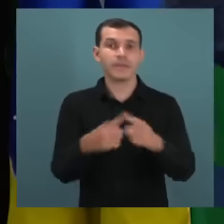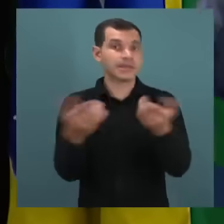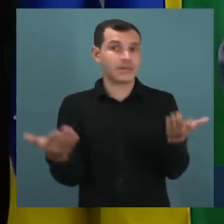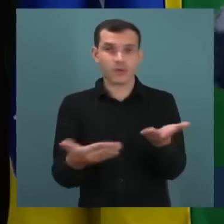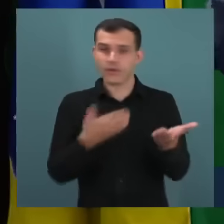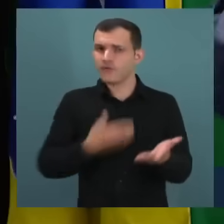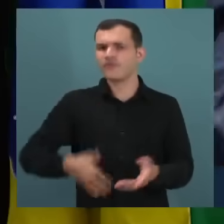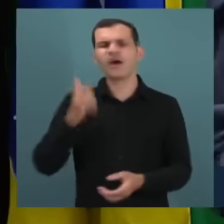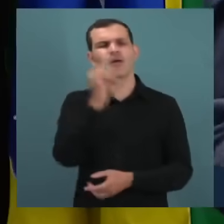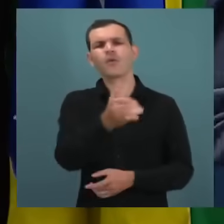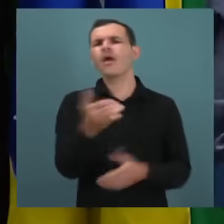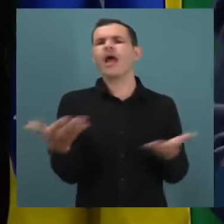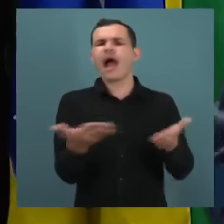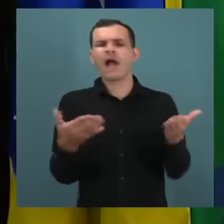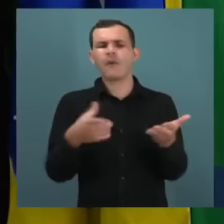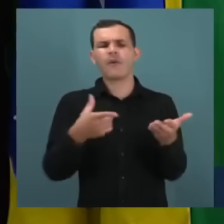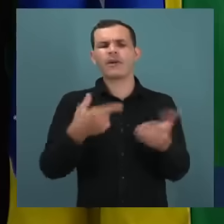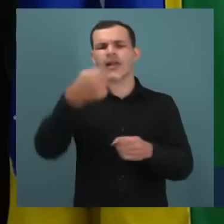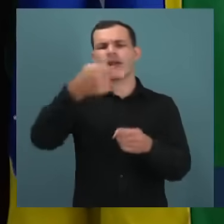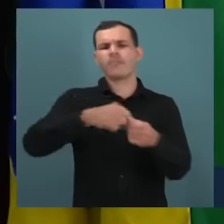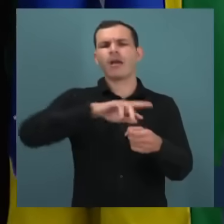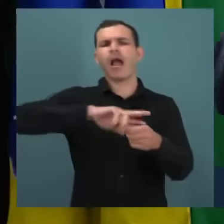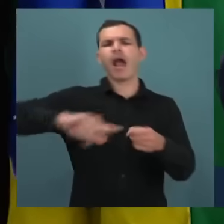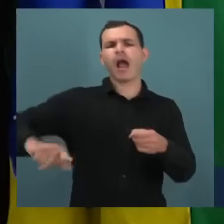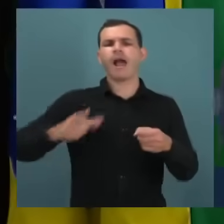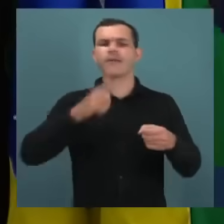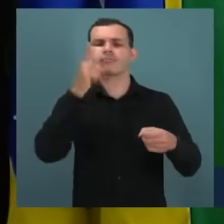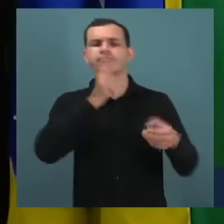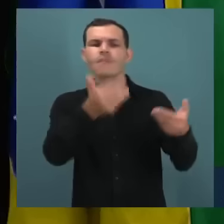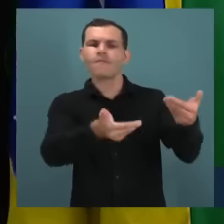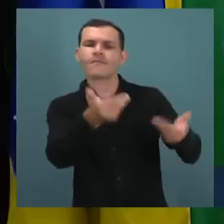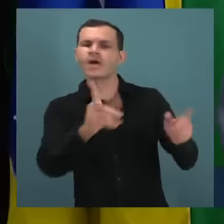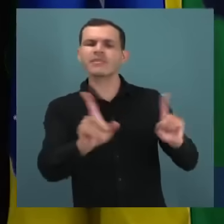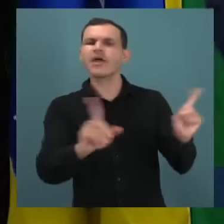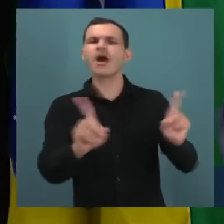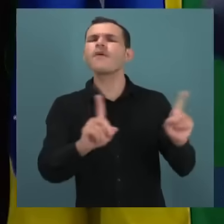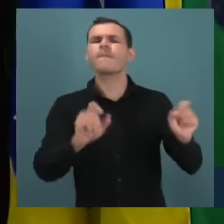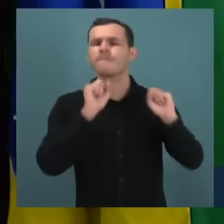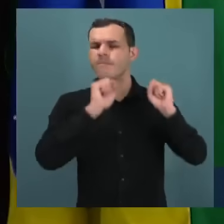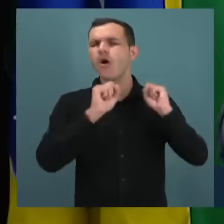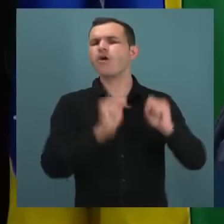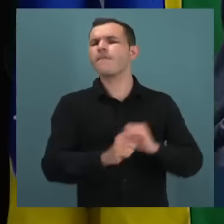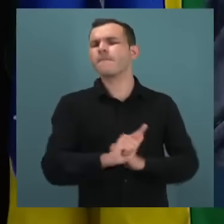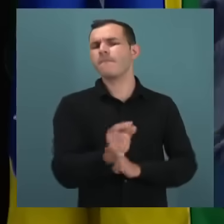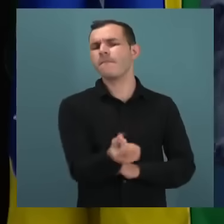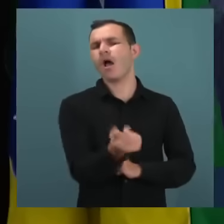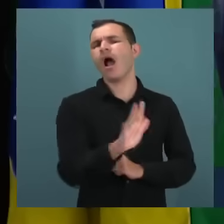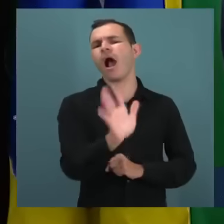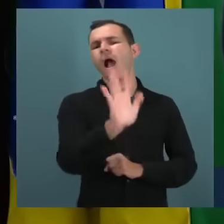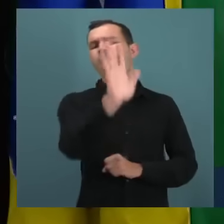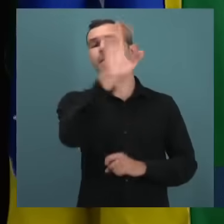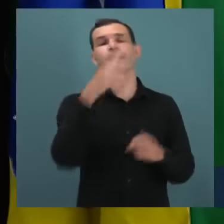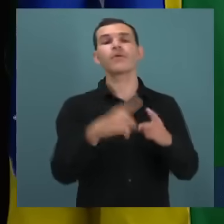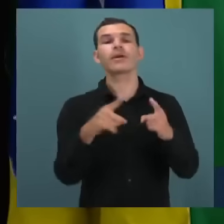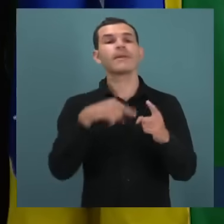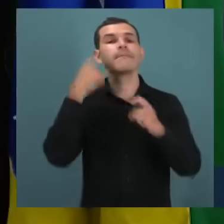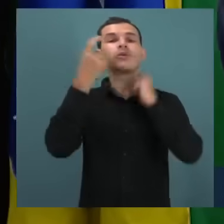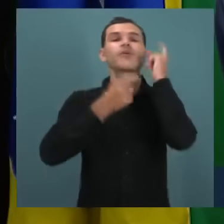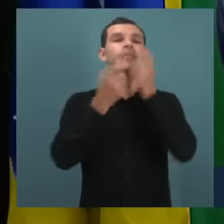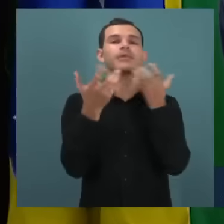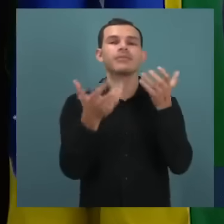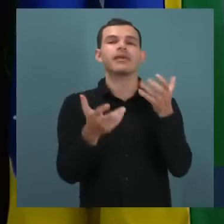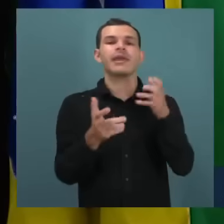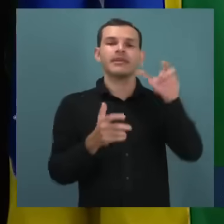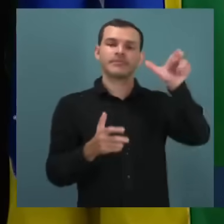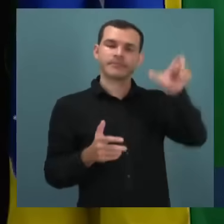deixar a gasolina alta, porque agora a gente está preocupado com a melhoria da popularidade do presidente Lula, com aquele grupo de pessoas que